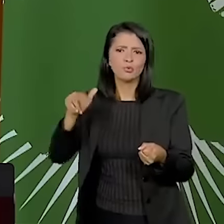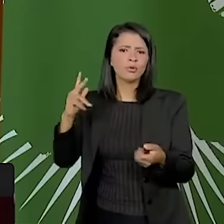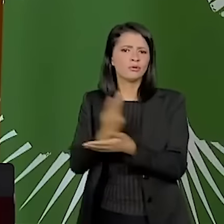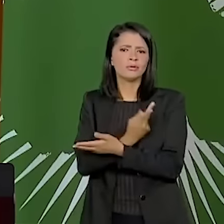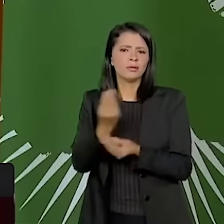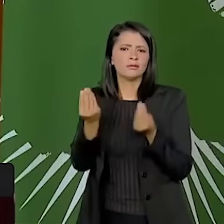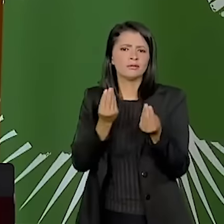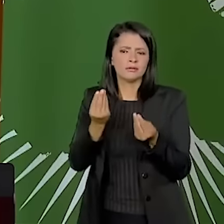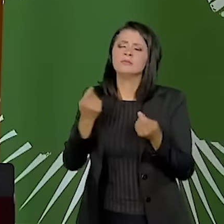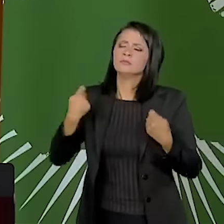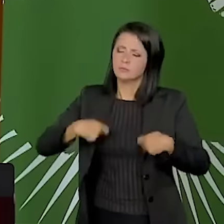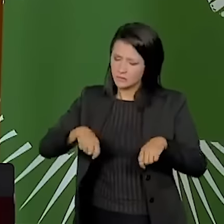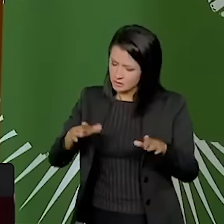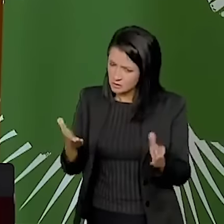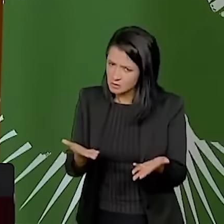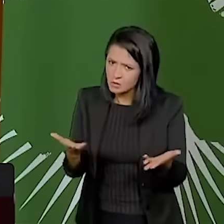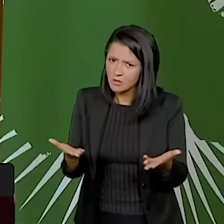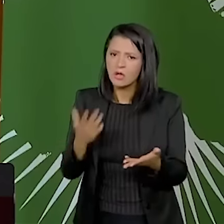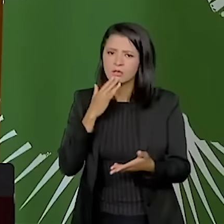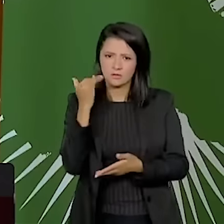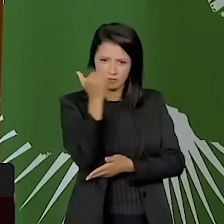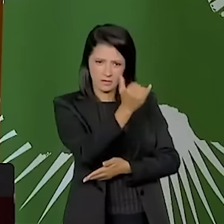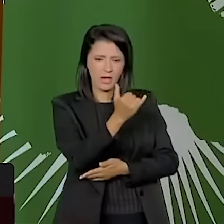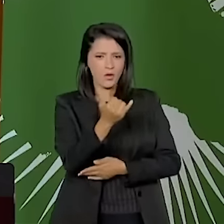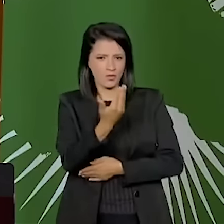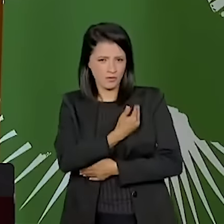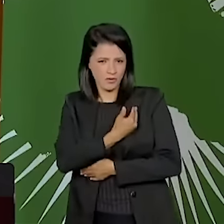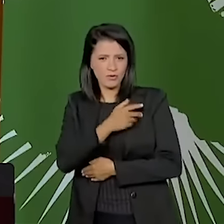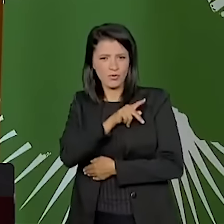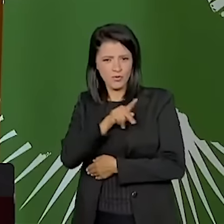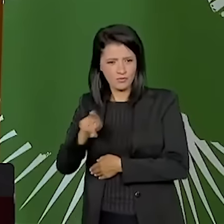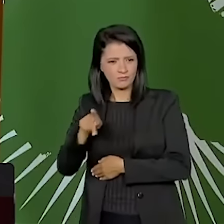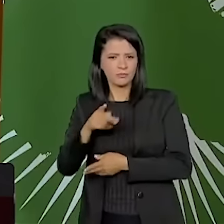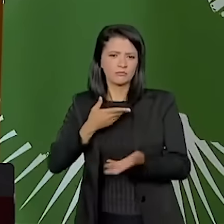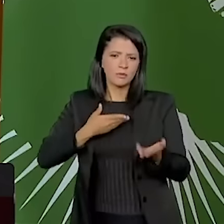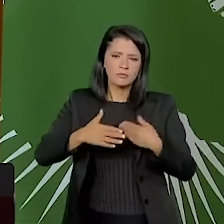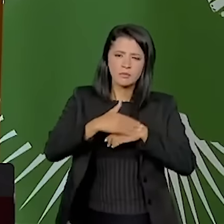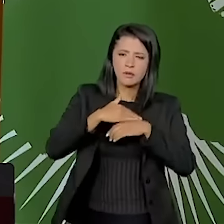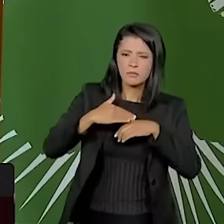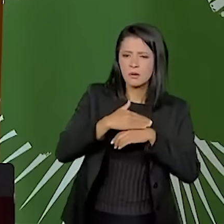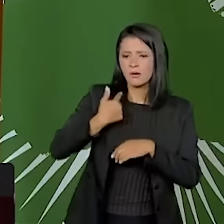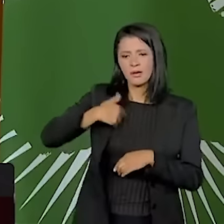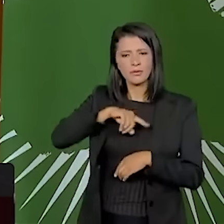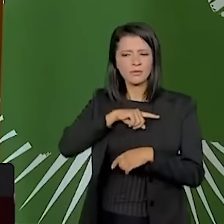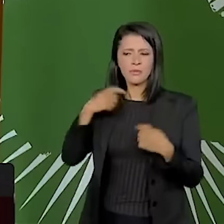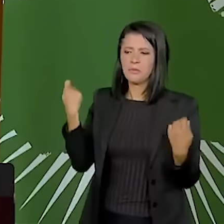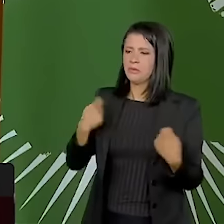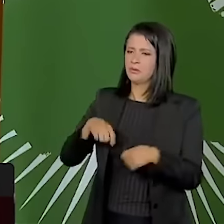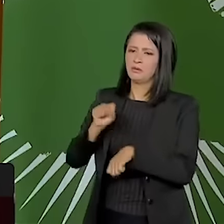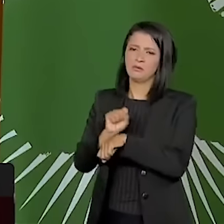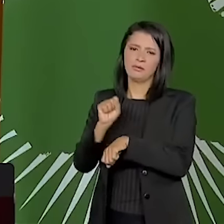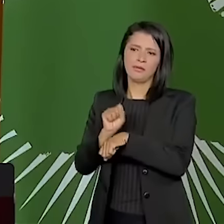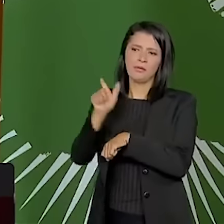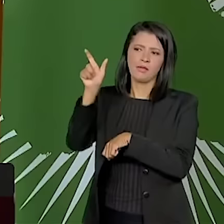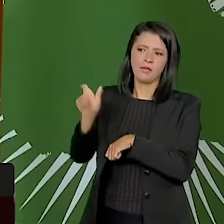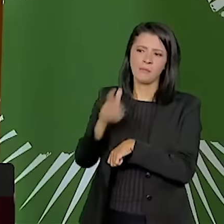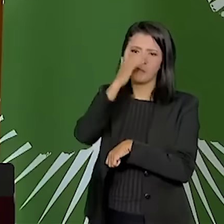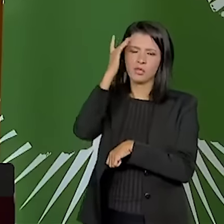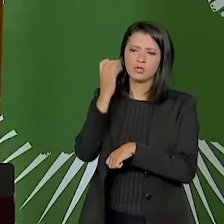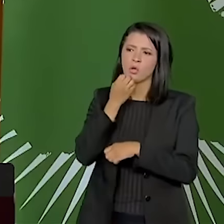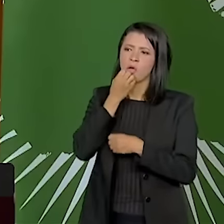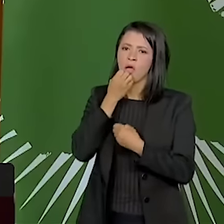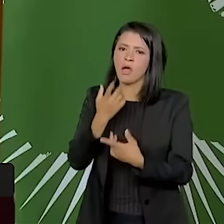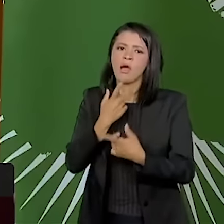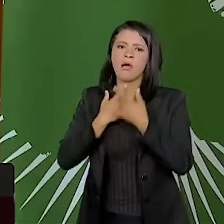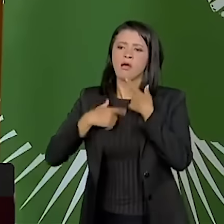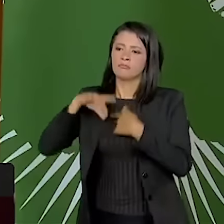eu tenho dito aos companheiros presidentes que eu tenho conversado que a gente não tem que esperar a boa vontade de alguém que é